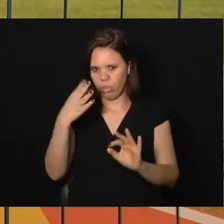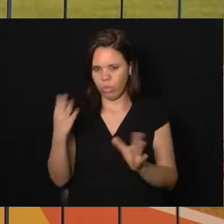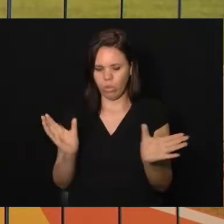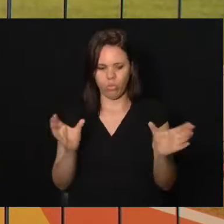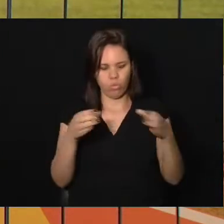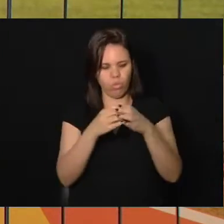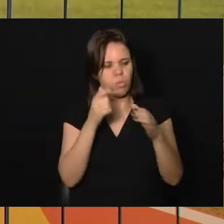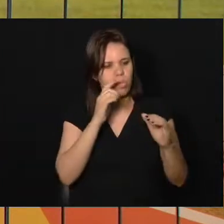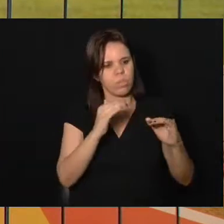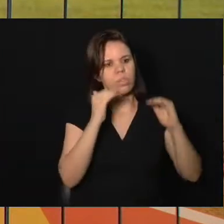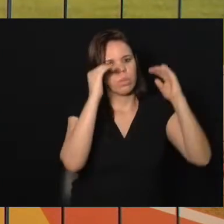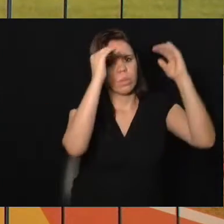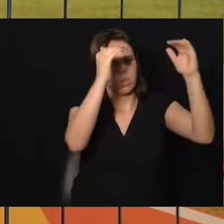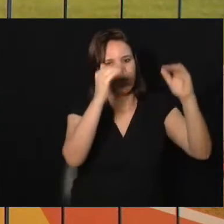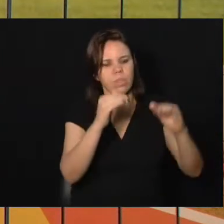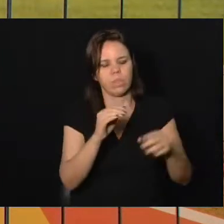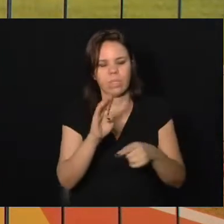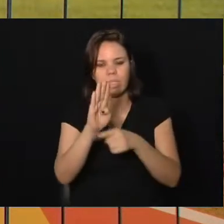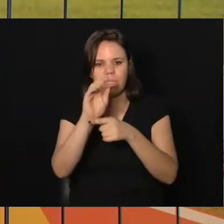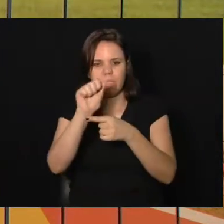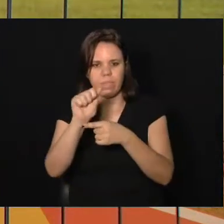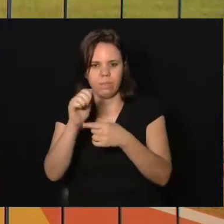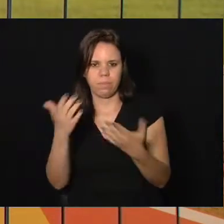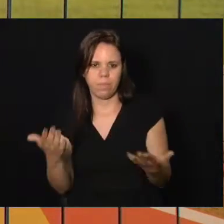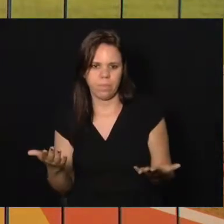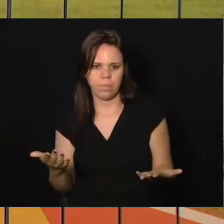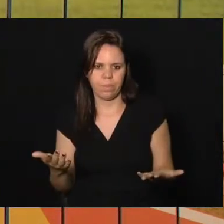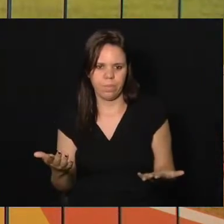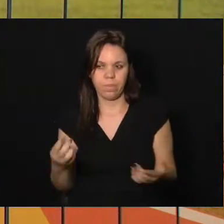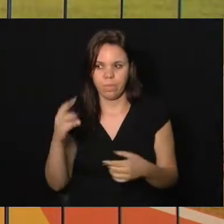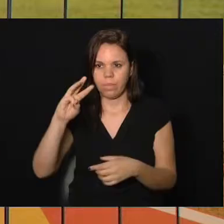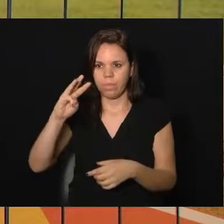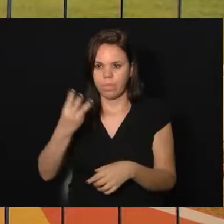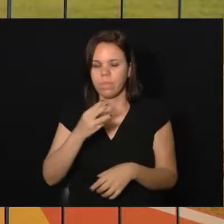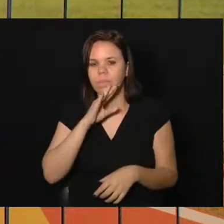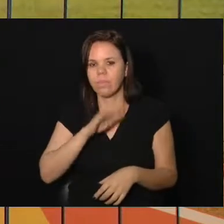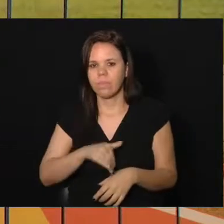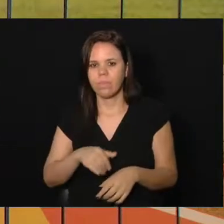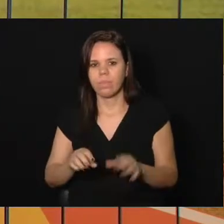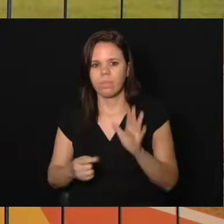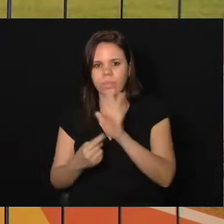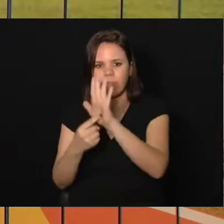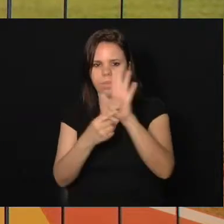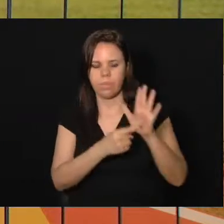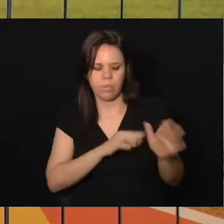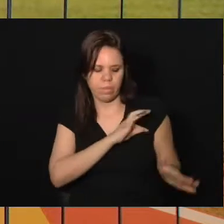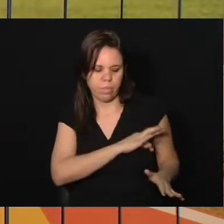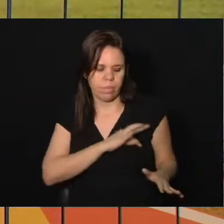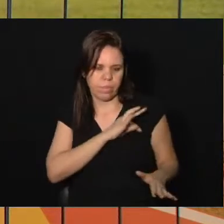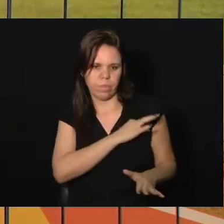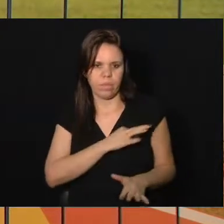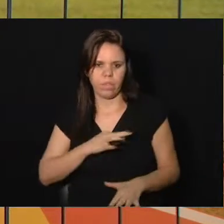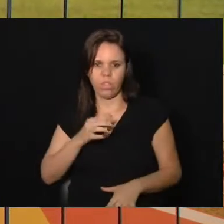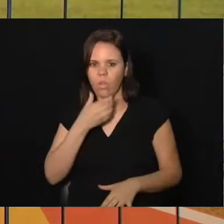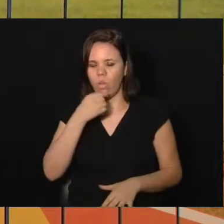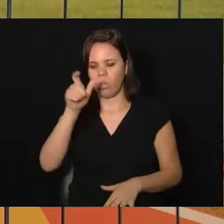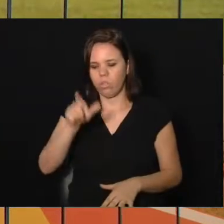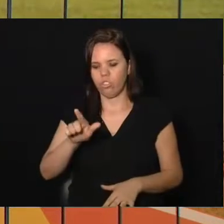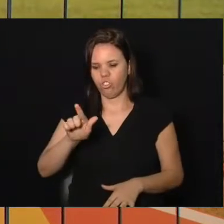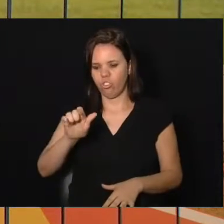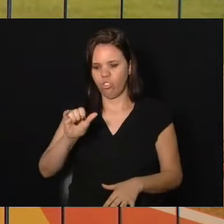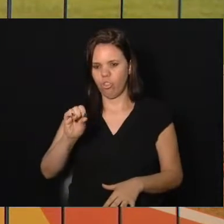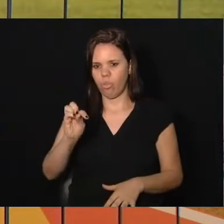que conquista o acesso à Série A. Hoje, às 3 horas da tarde, acontece a apresentação do técnico Gilson Clay na